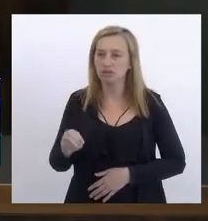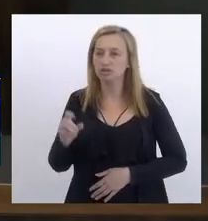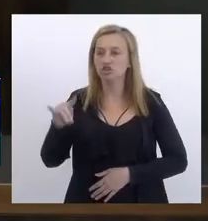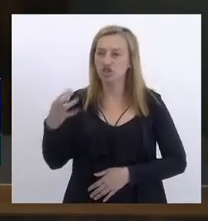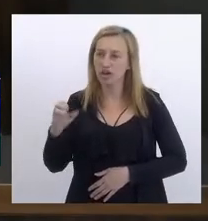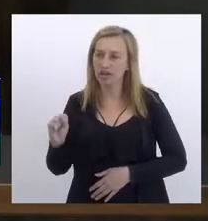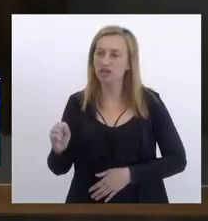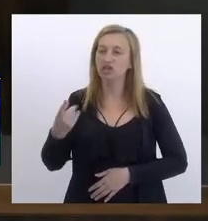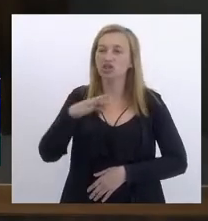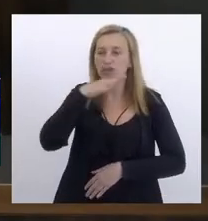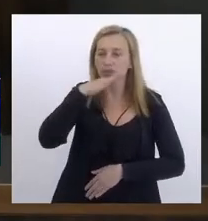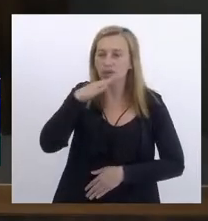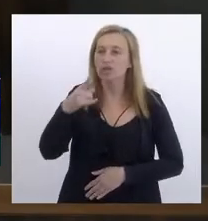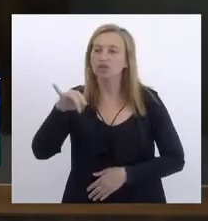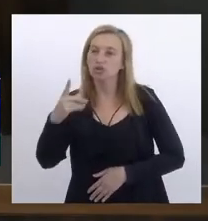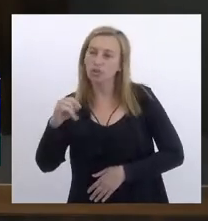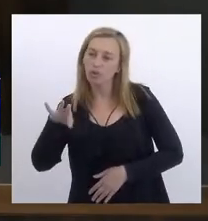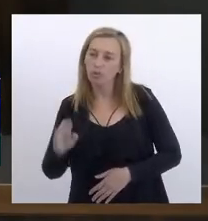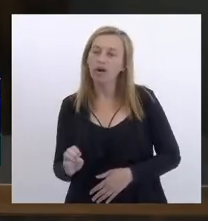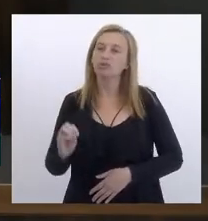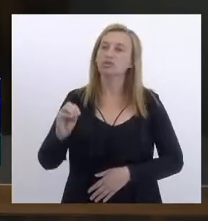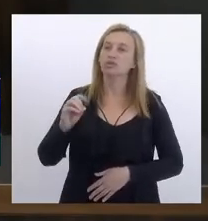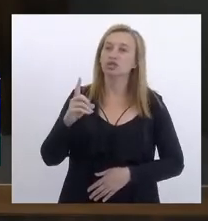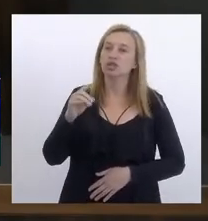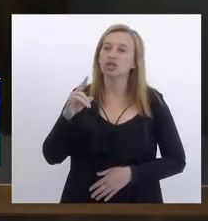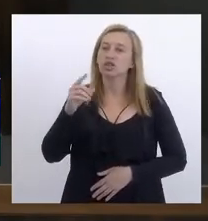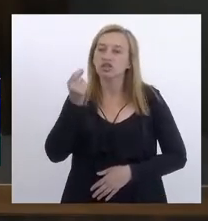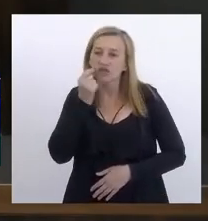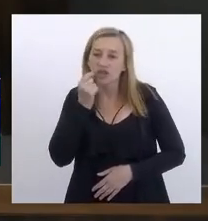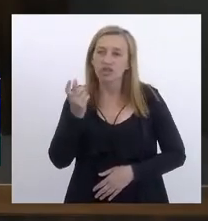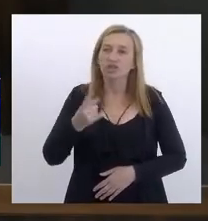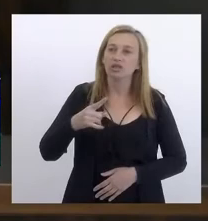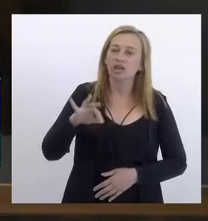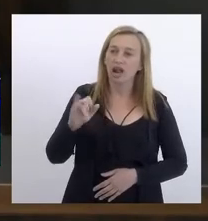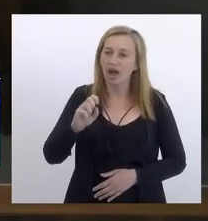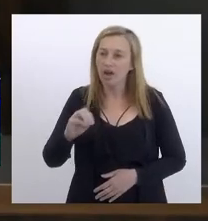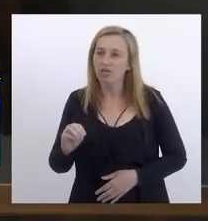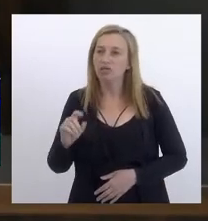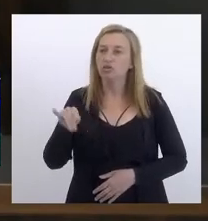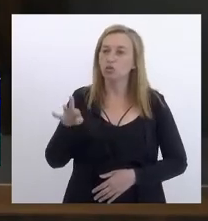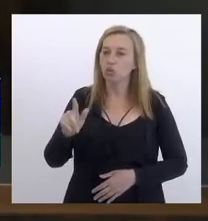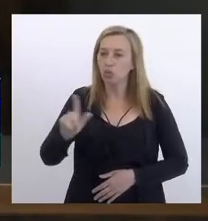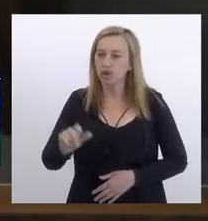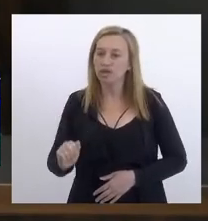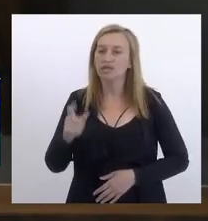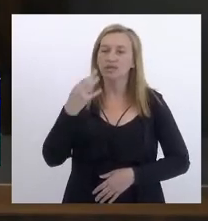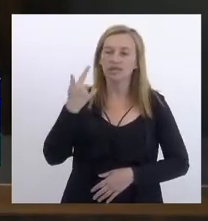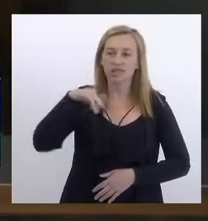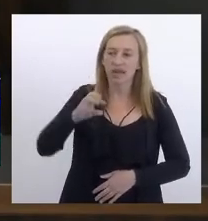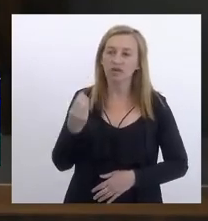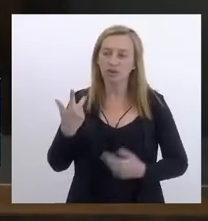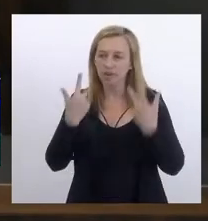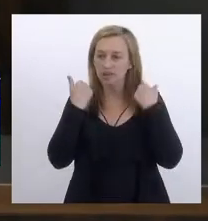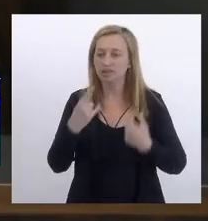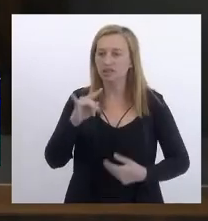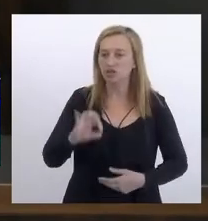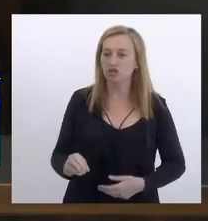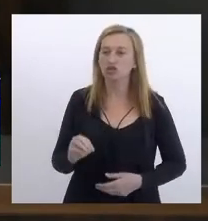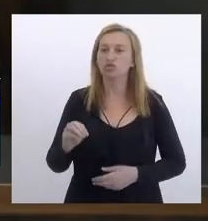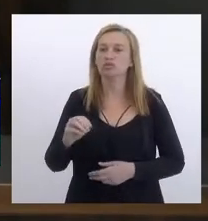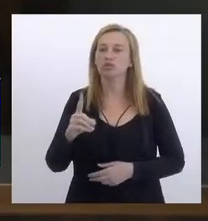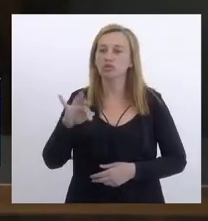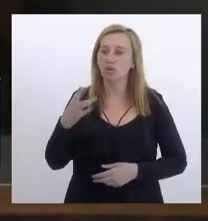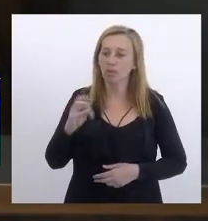Batista, Esquinho da Mangueira, Dr. Deodalto, Felipe T. Peixoto, Giovanni Ratinho, Léo Vieira, Luiz Martins, Marcelo Cabeleireiro, Marcelo do Seu Dino, Márcio